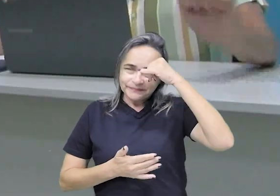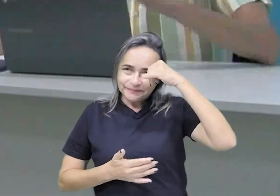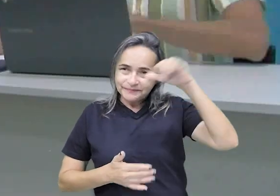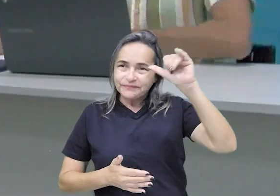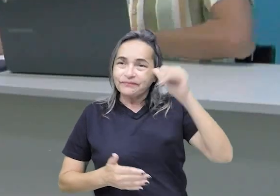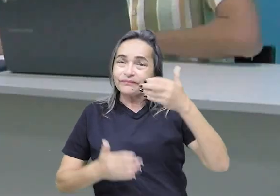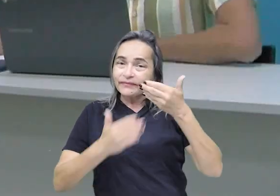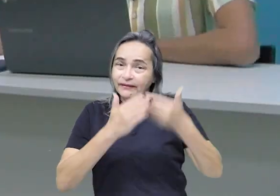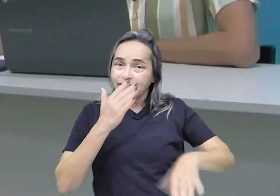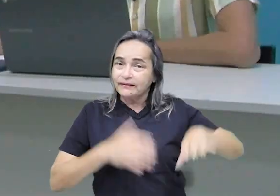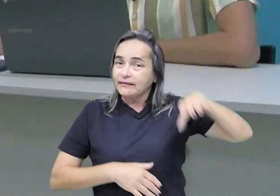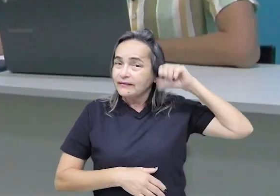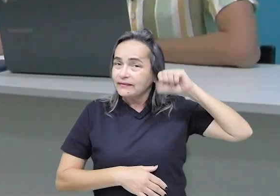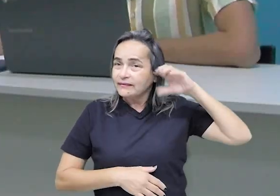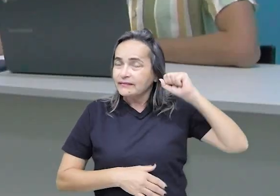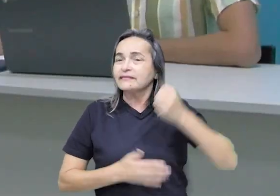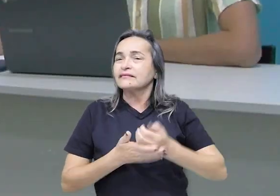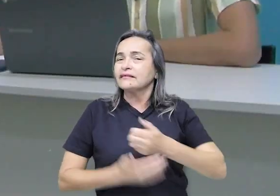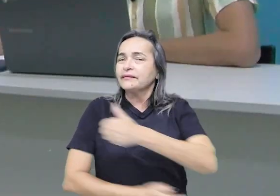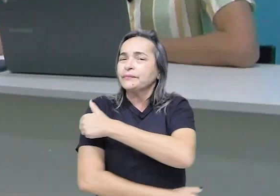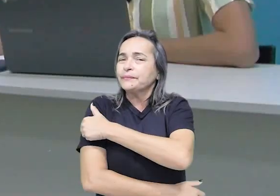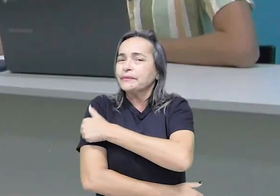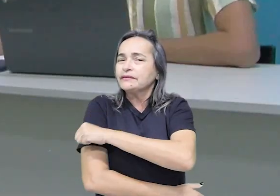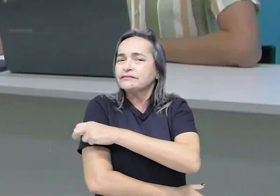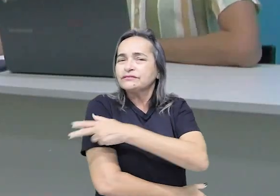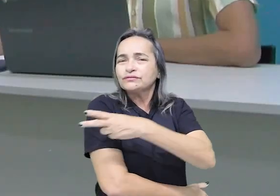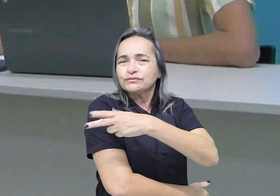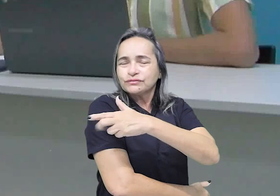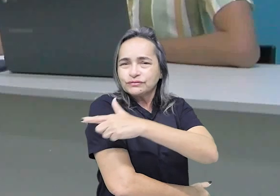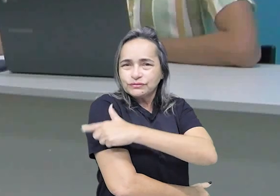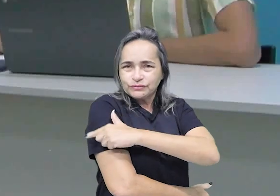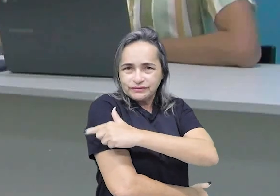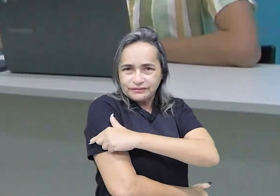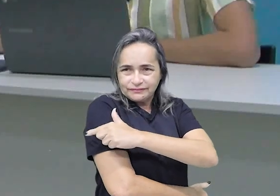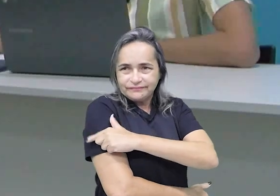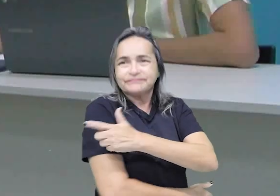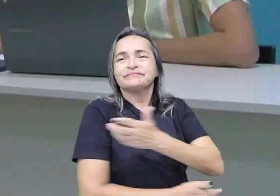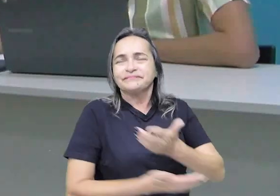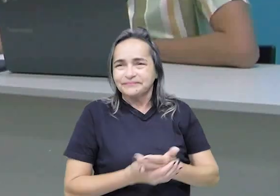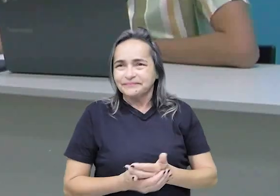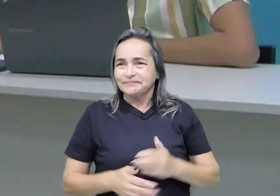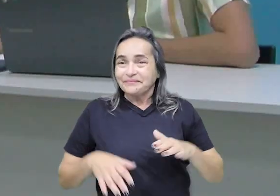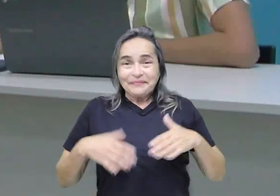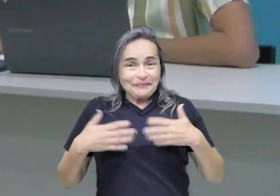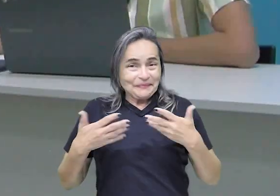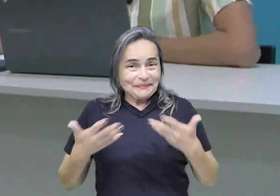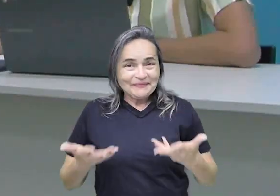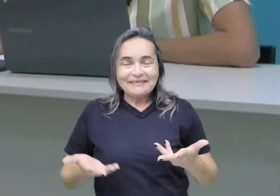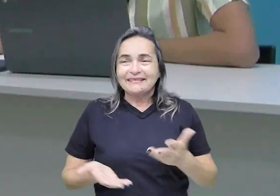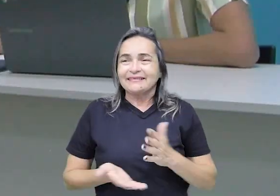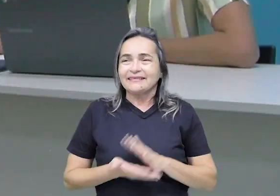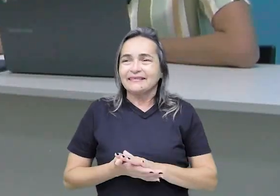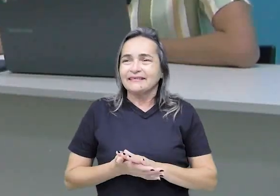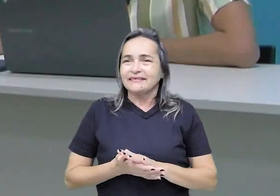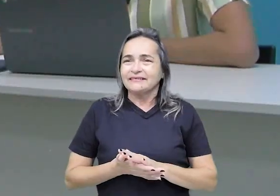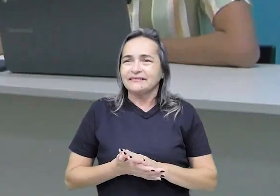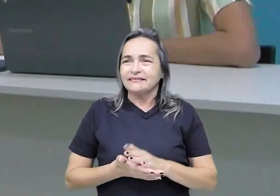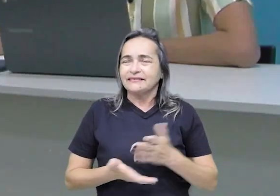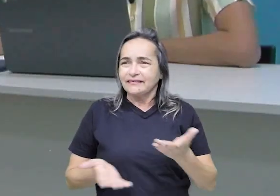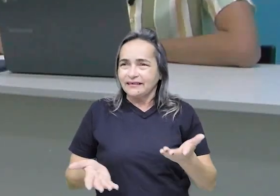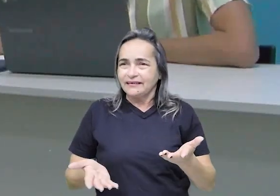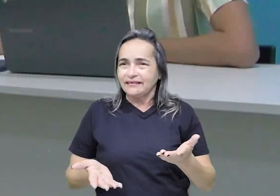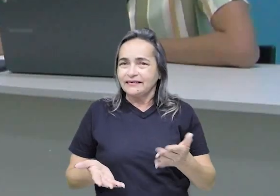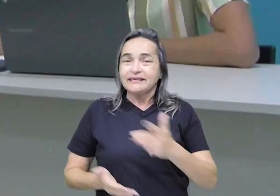né, nos alunos do 2º ano do ensino fundamental, né? Nem chegamos a discutir isso. Nem chegamos a discutir o programa Saúde